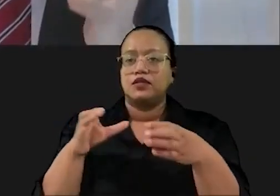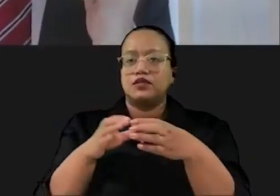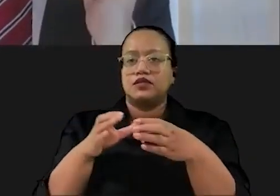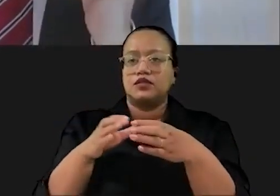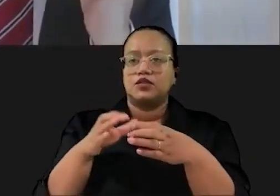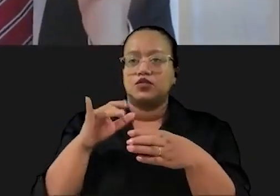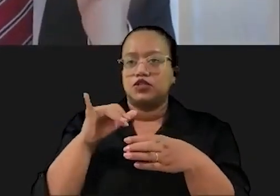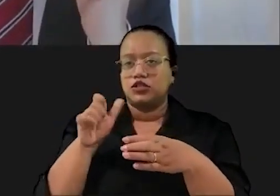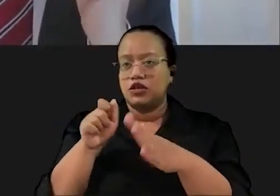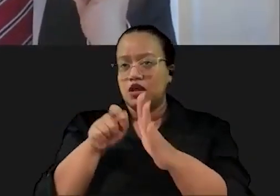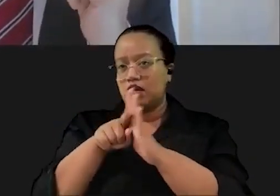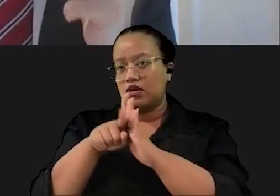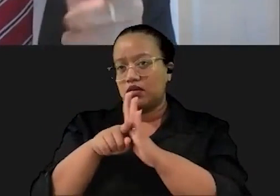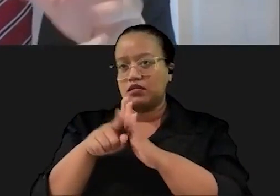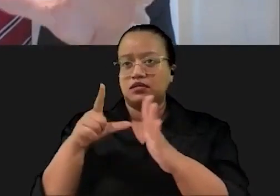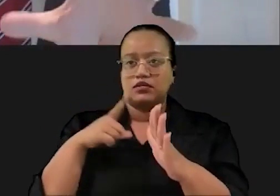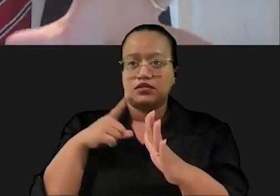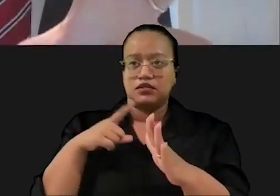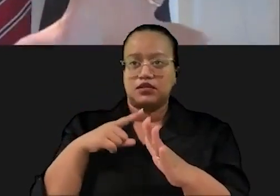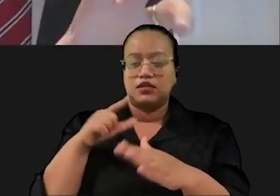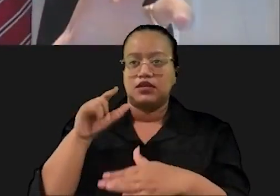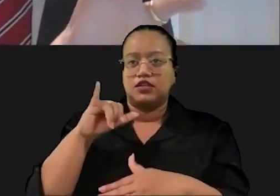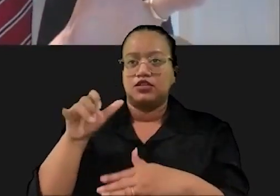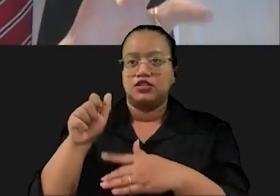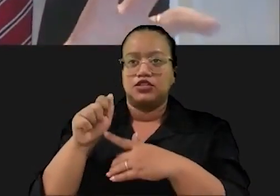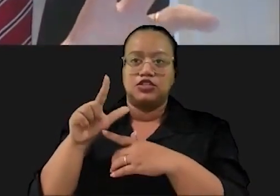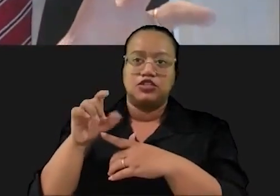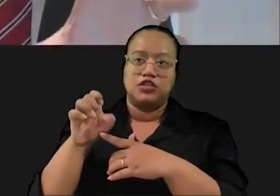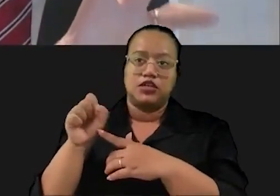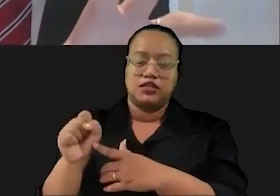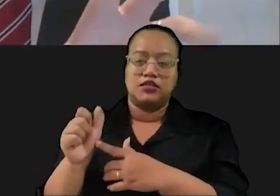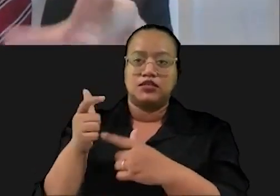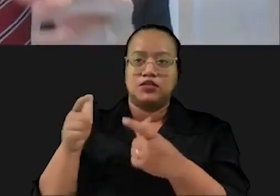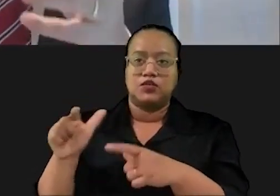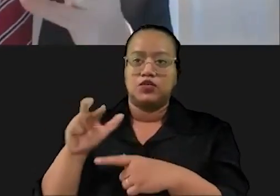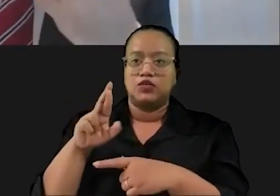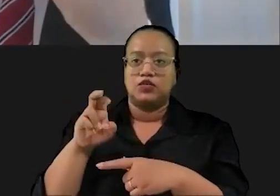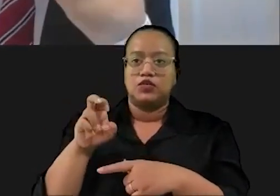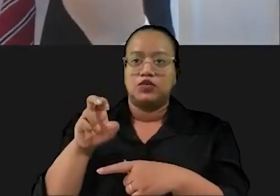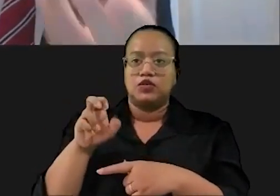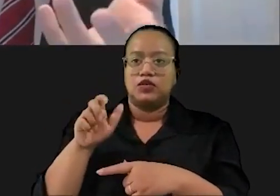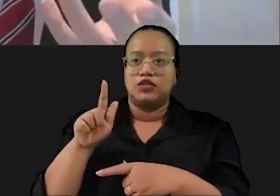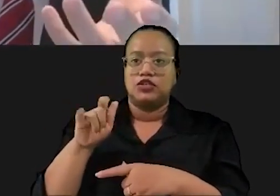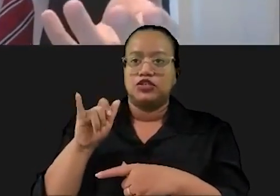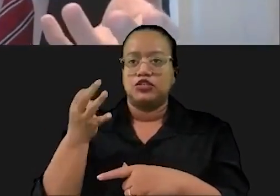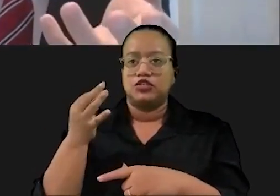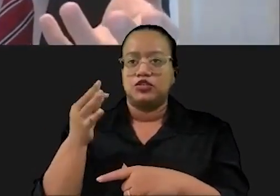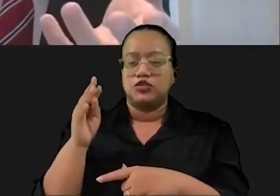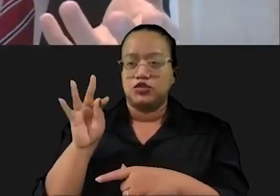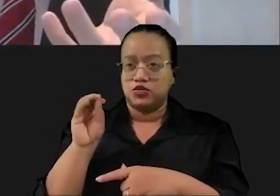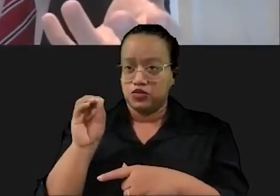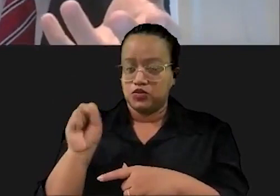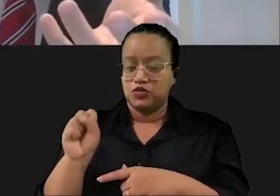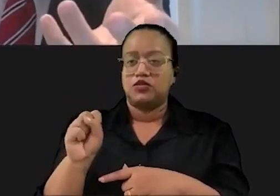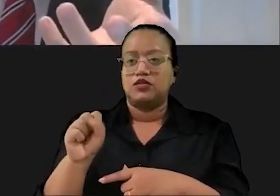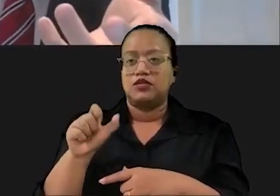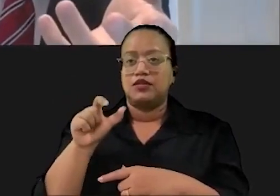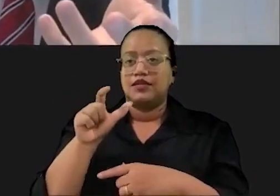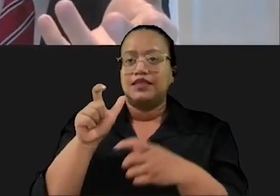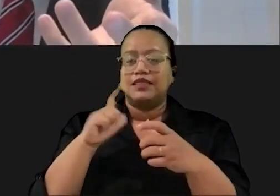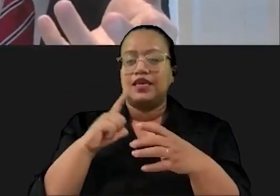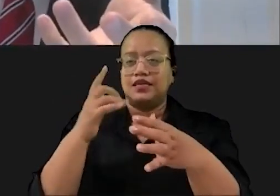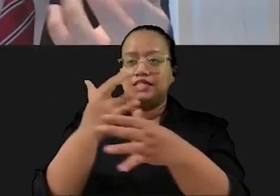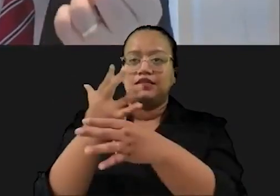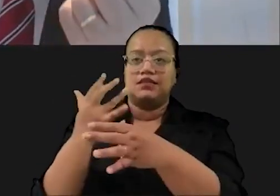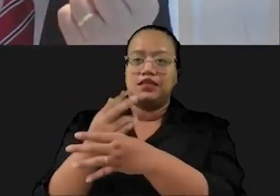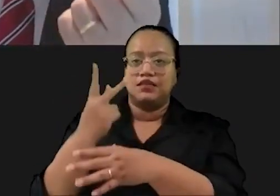registro. Esse modelo praticado em Jales e em registro passou por uma evolução, está passando por uma